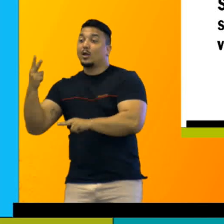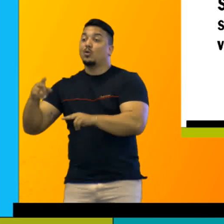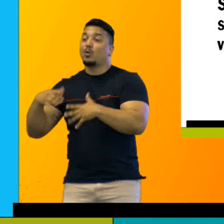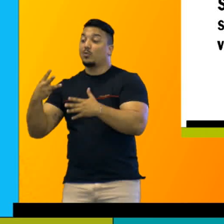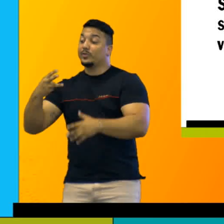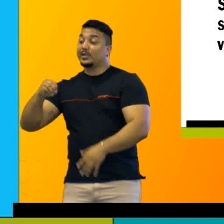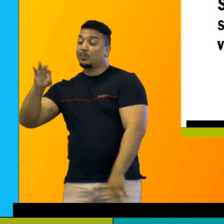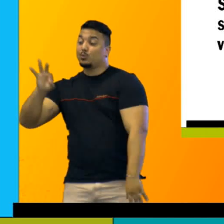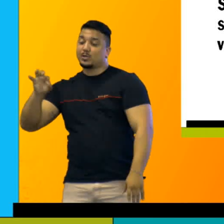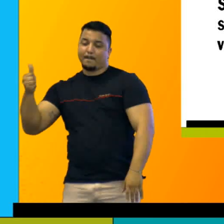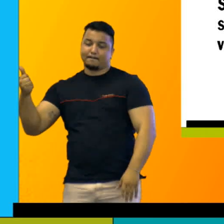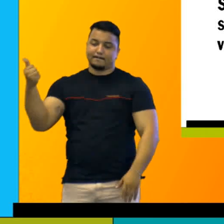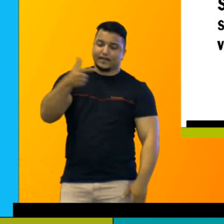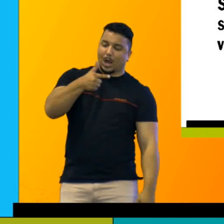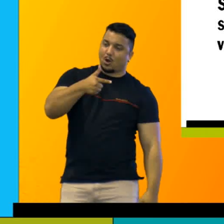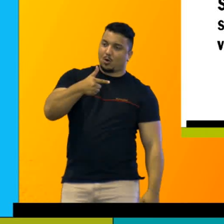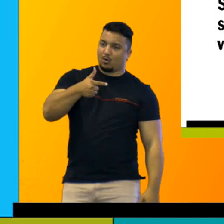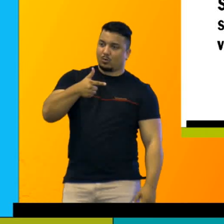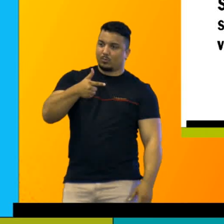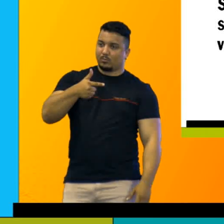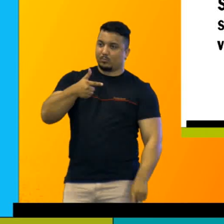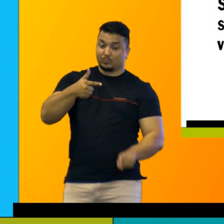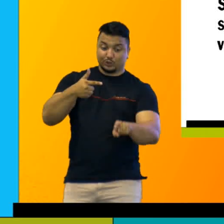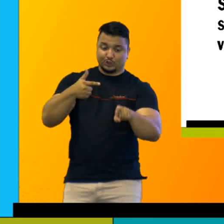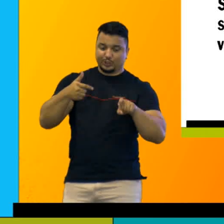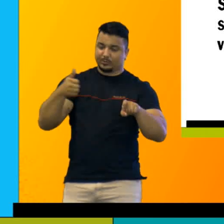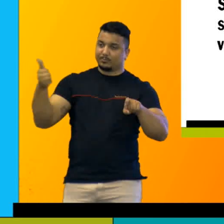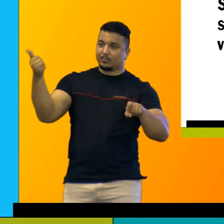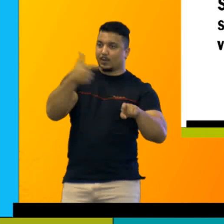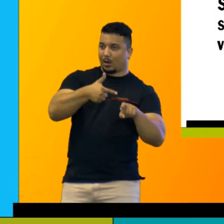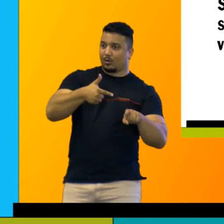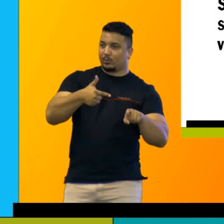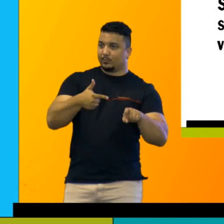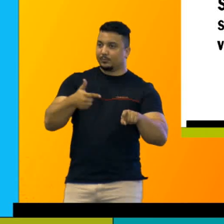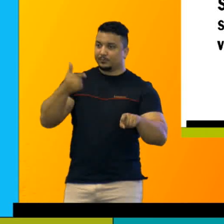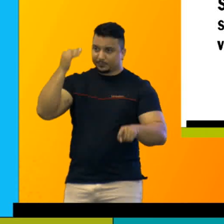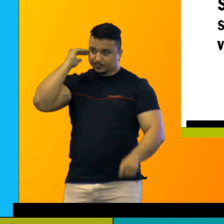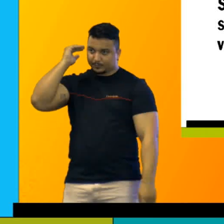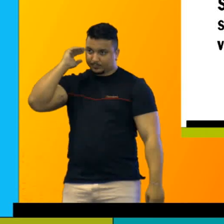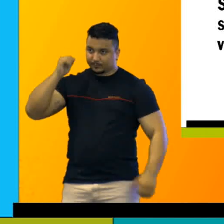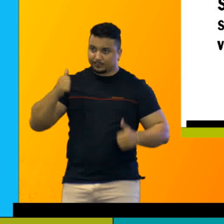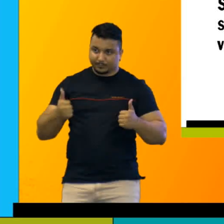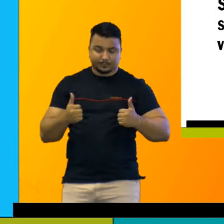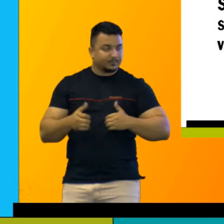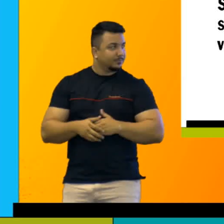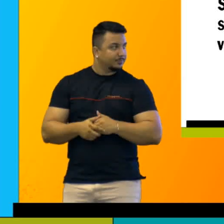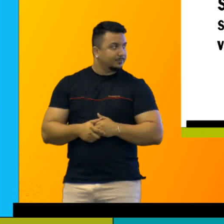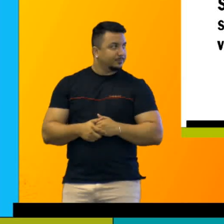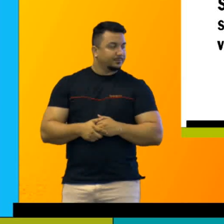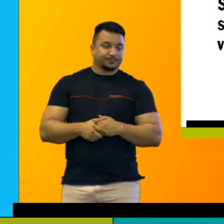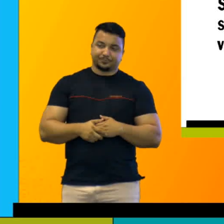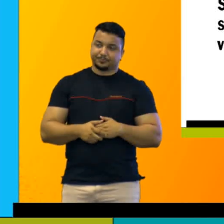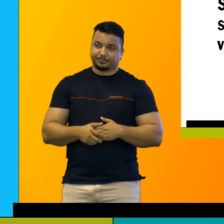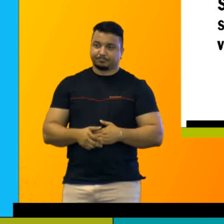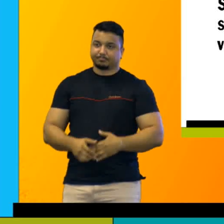sido 30% maior que a média dos valores das